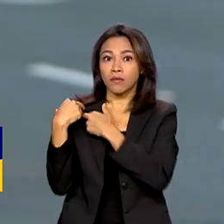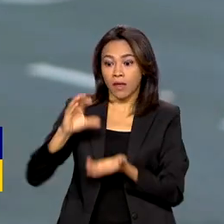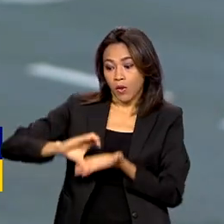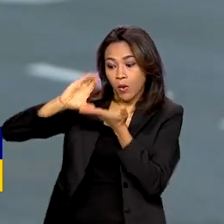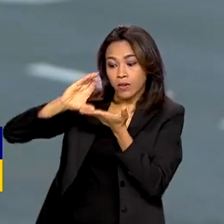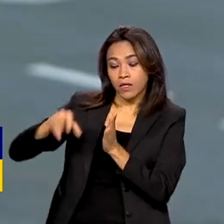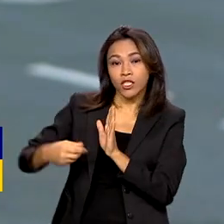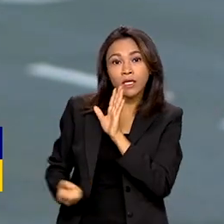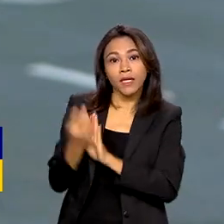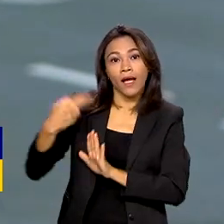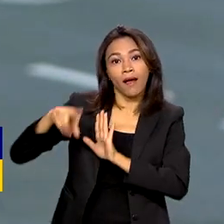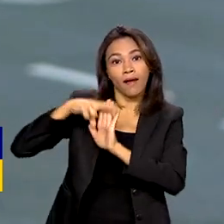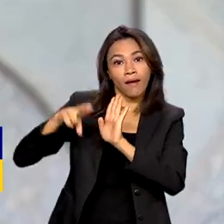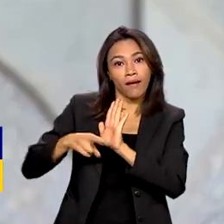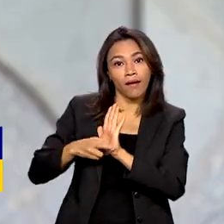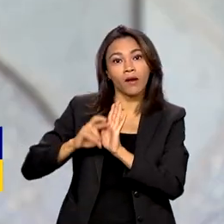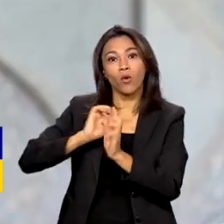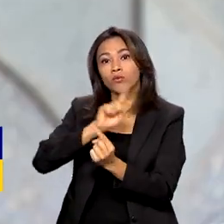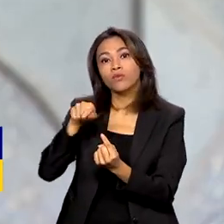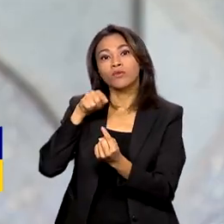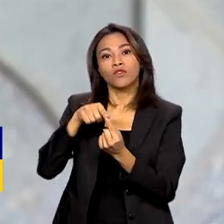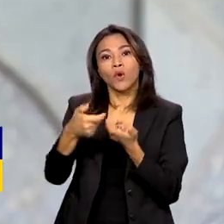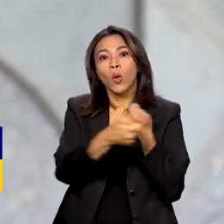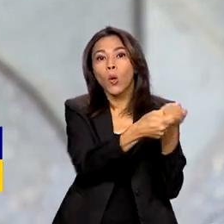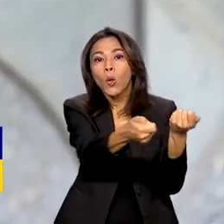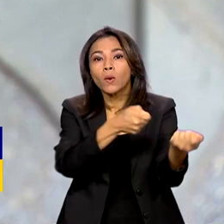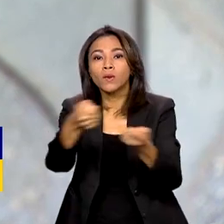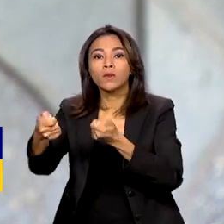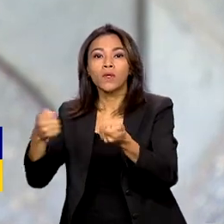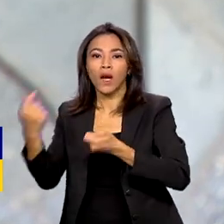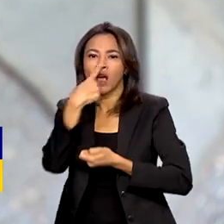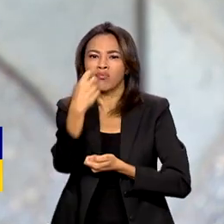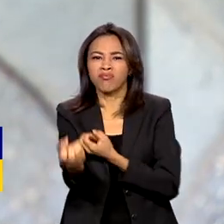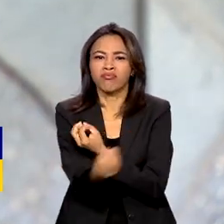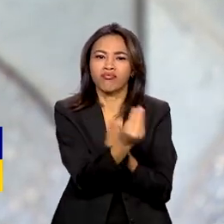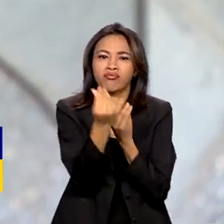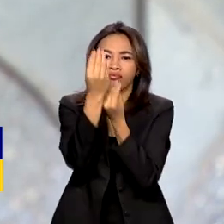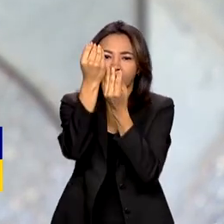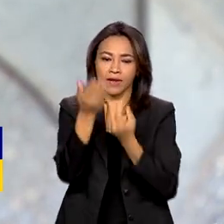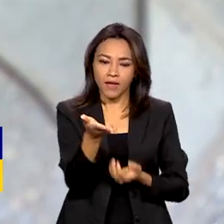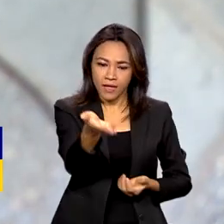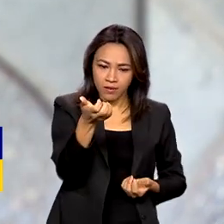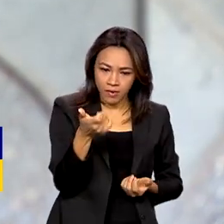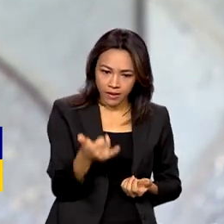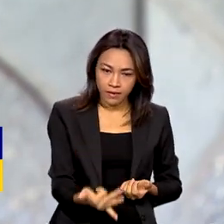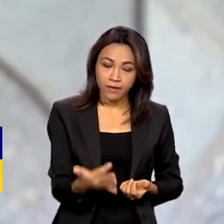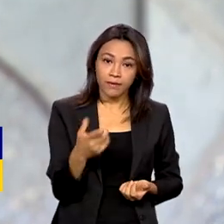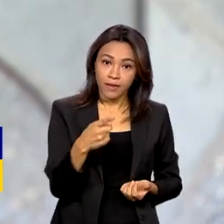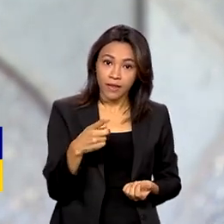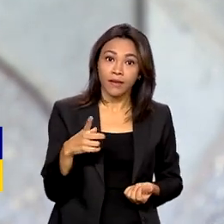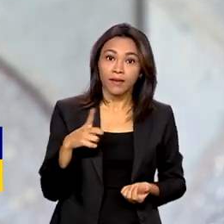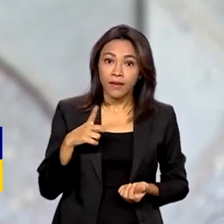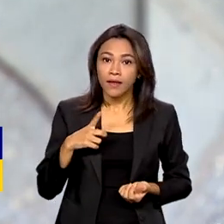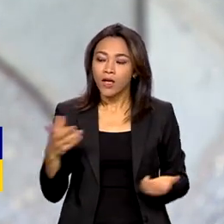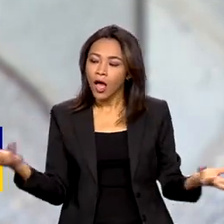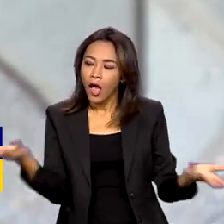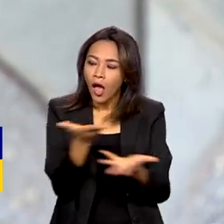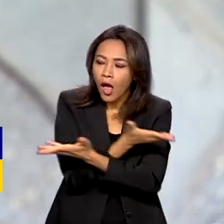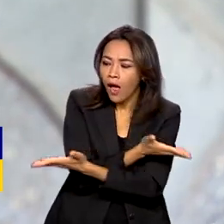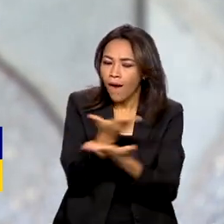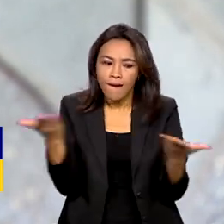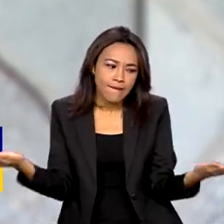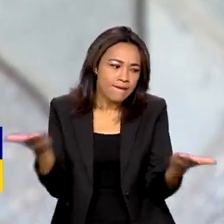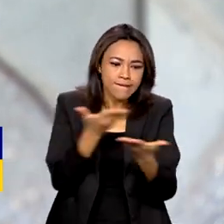para controlar a poluição. Aqui a marca é a capacidade e a necessidade de fazer mediações